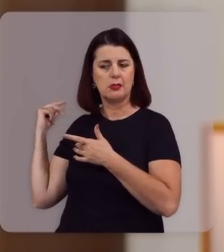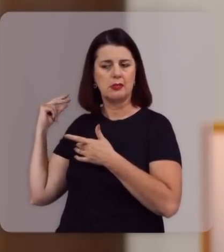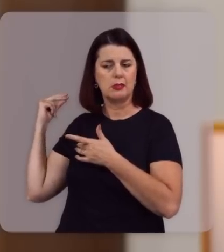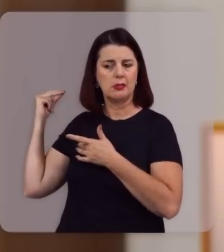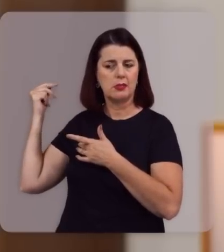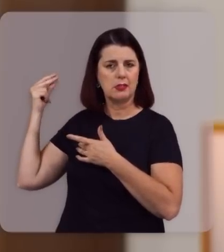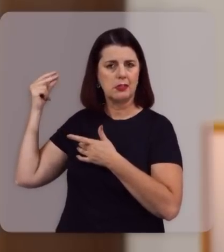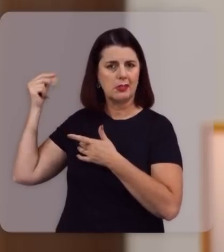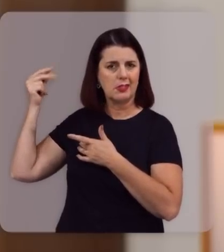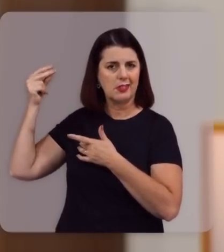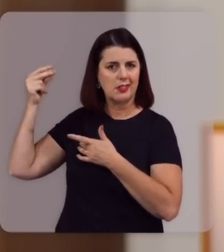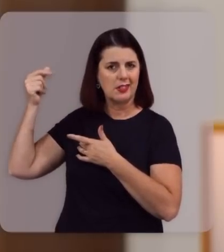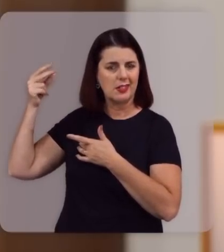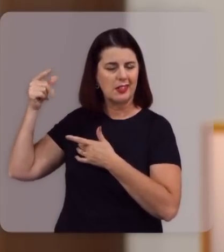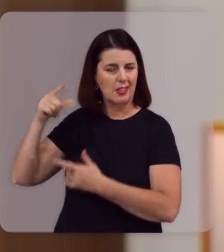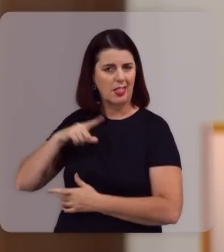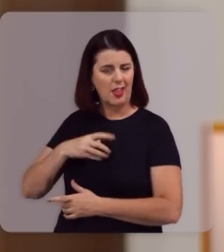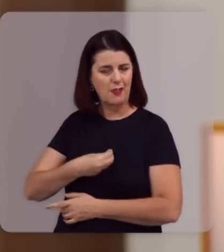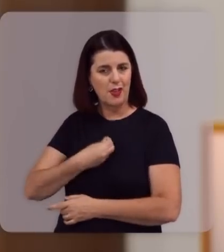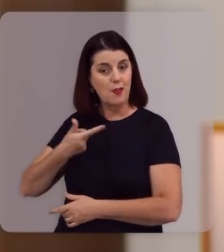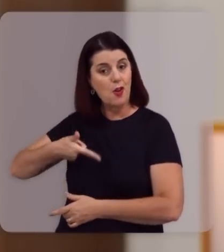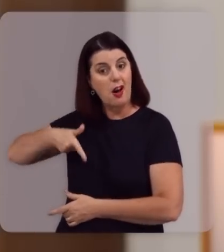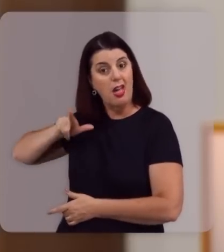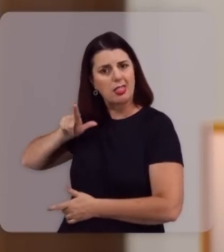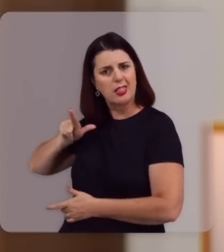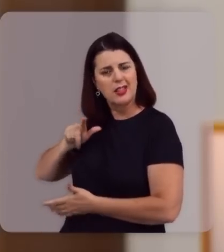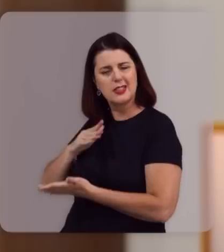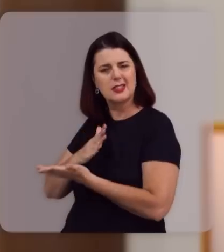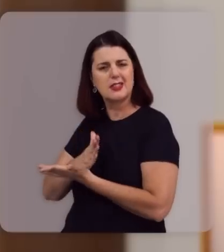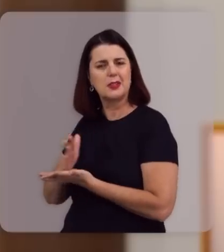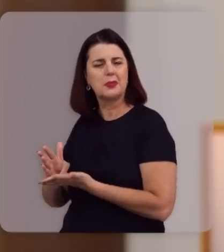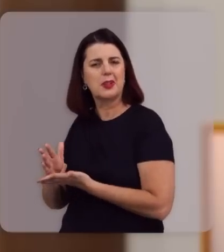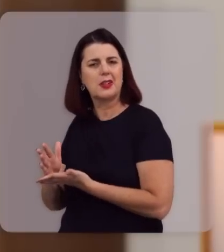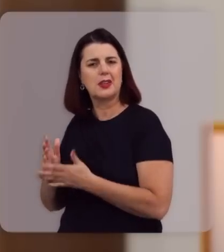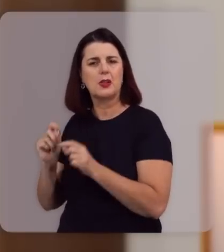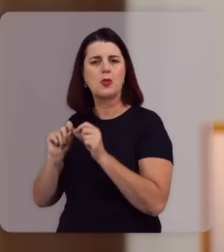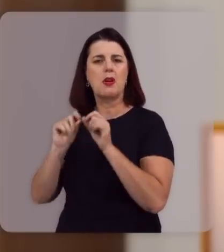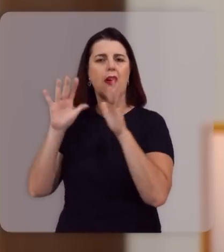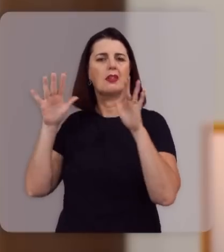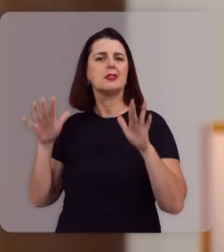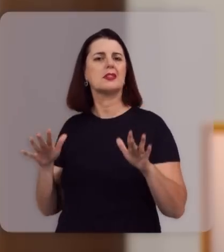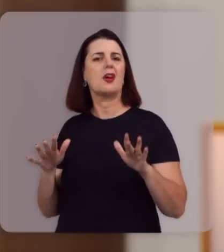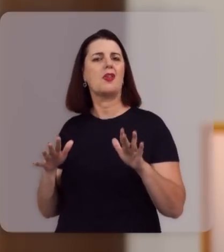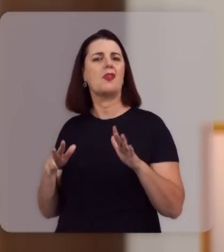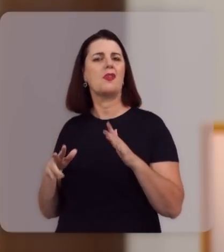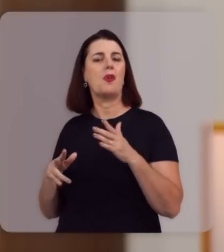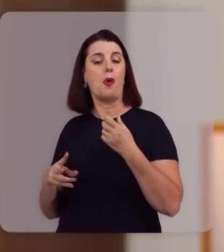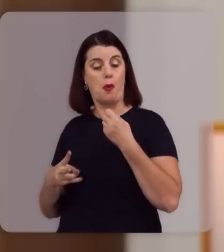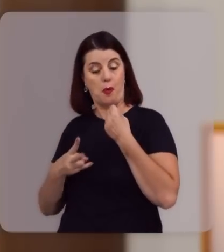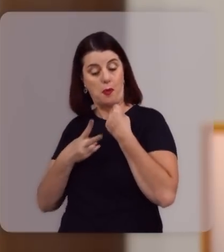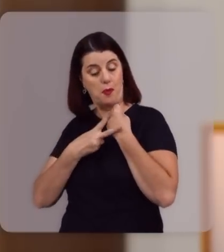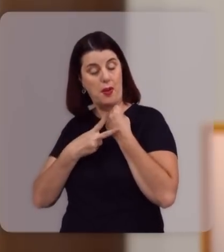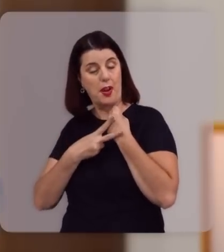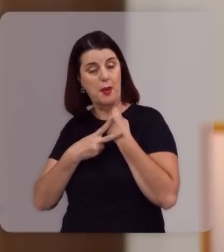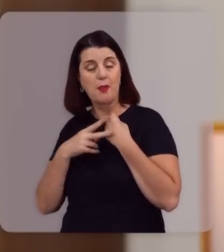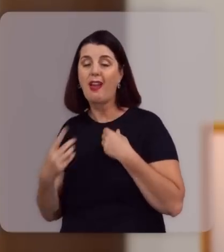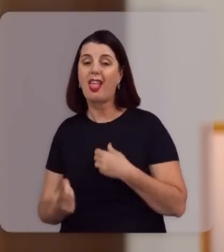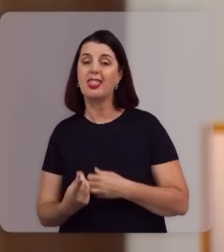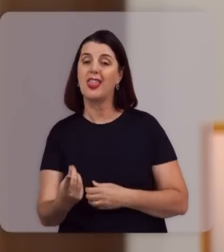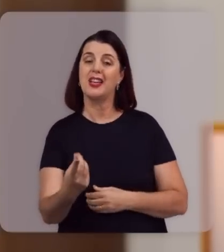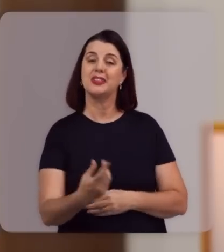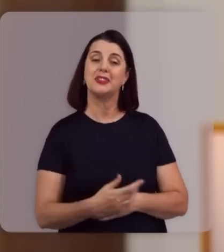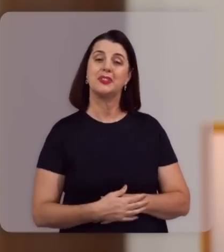tempo, ao princípio, à criação. Logo, o Verbo é